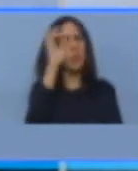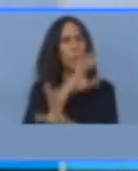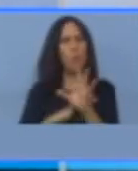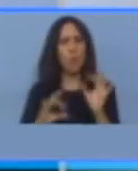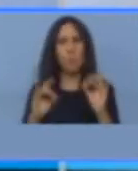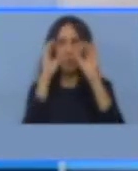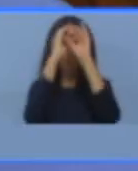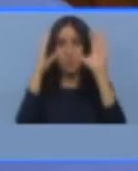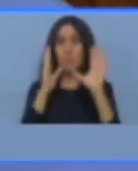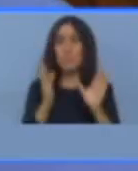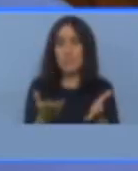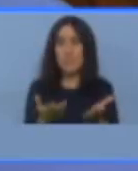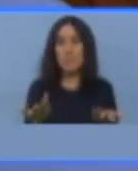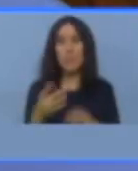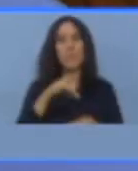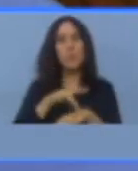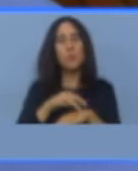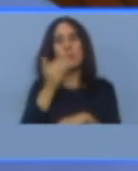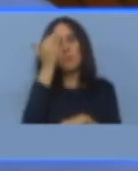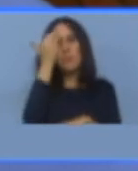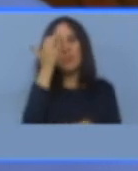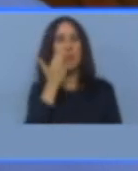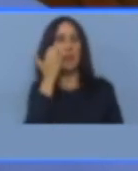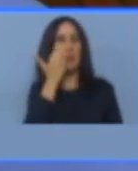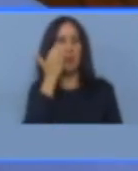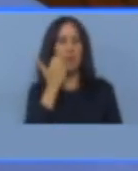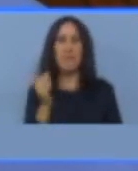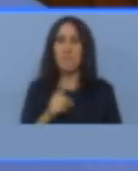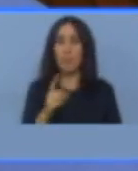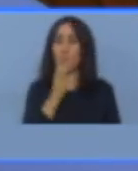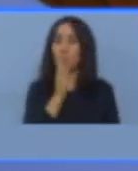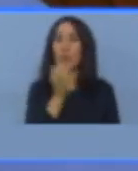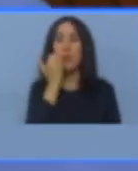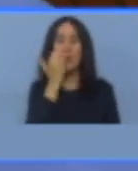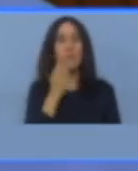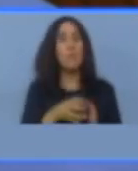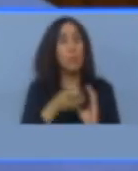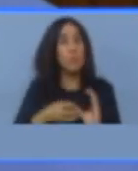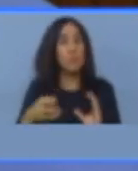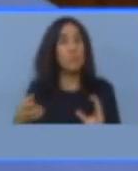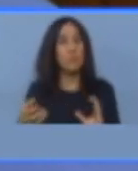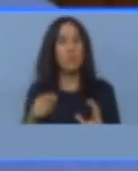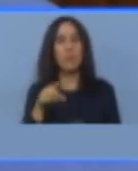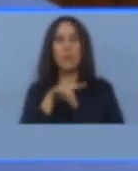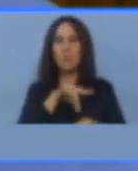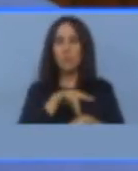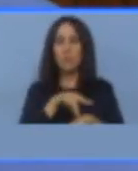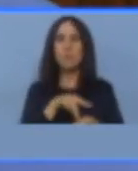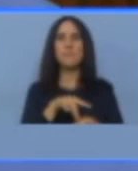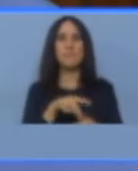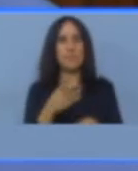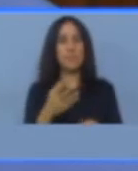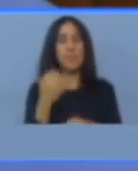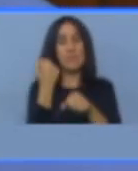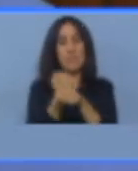Preciso ter esta noção. E as doenças mentais graves, e muitas vezes eu digo graves e complexas, são doenças que